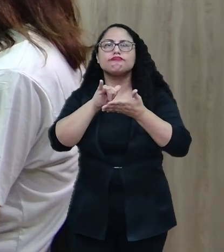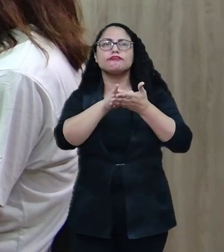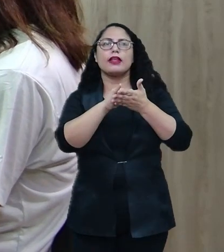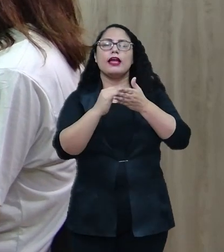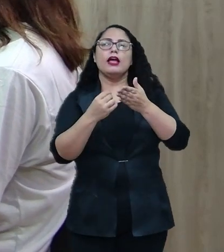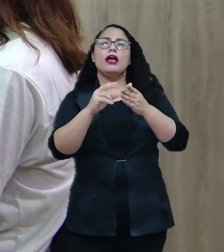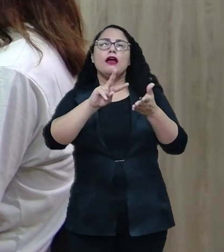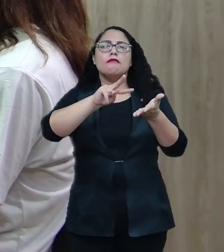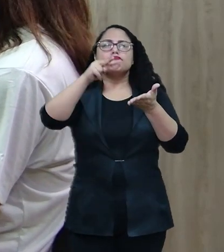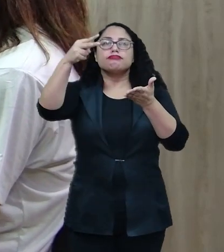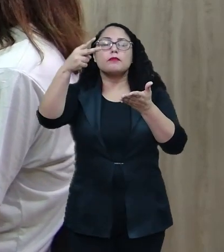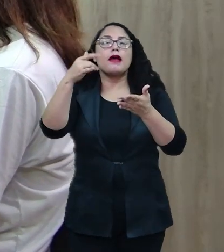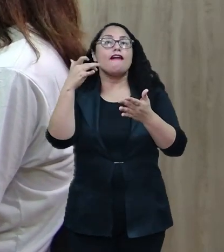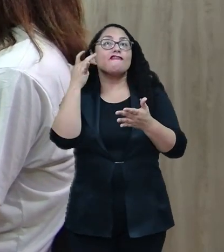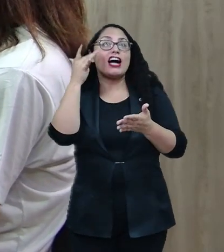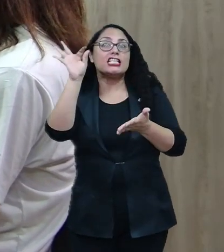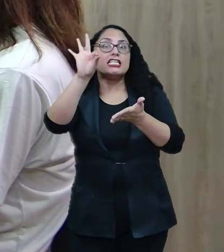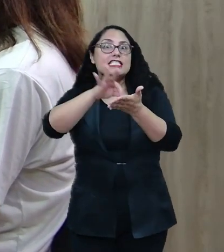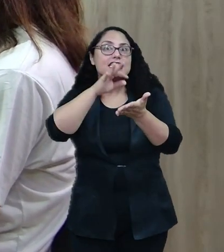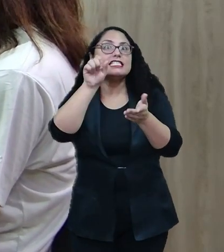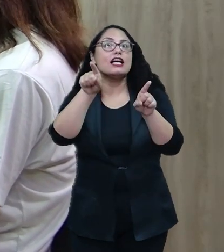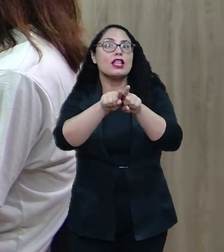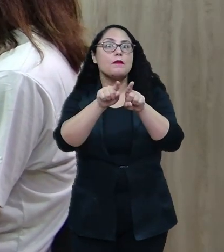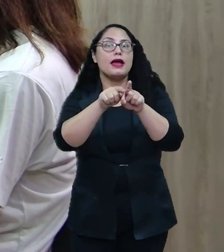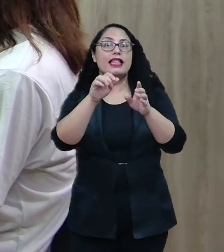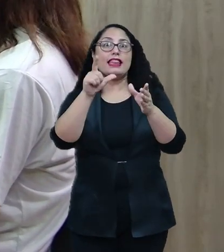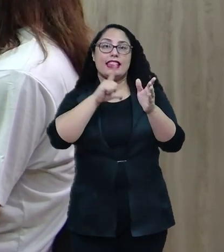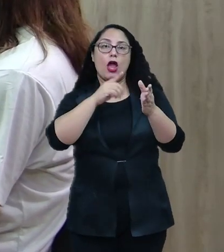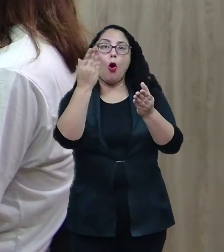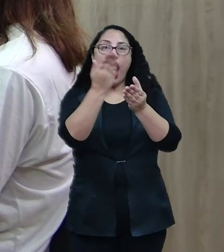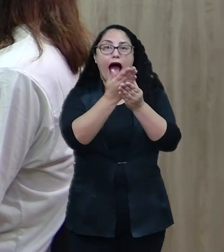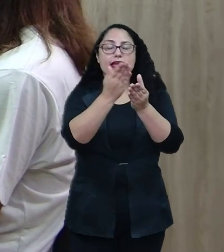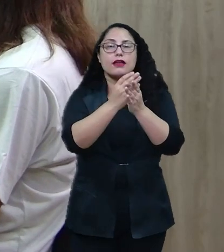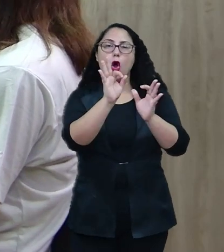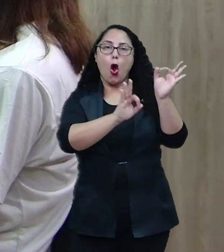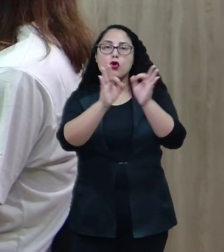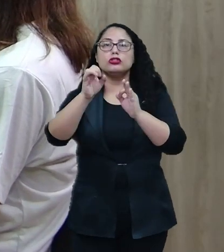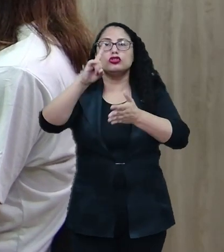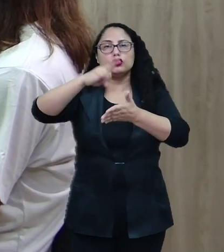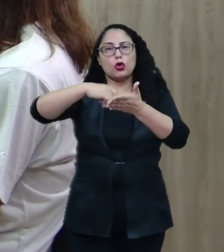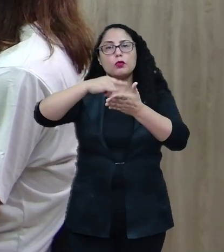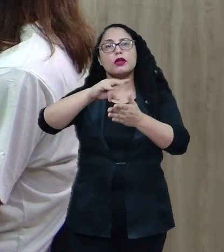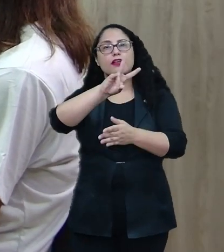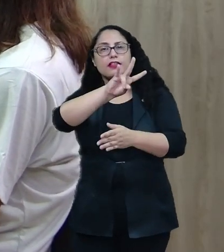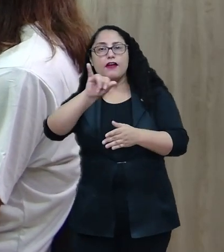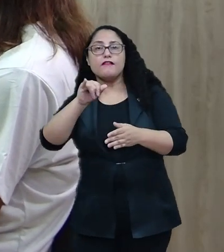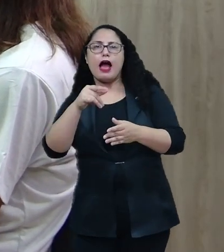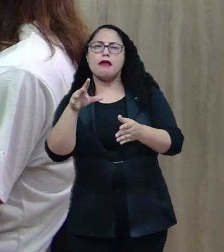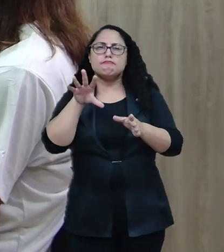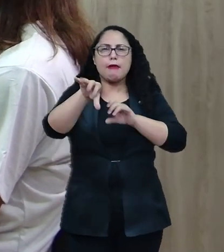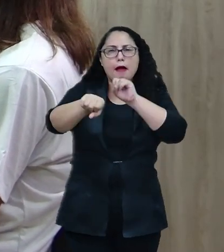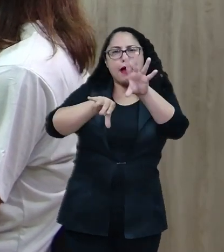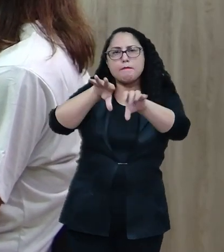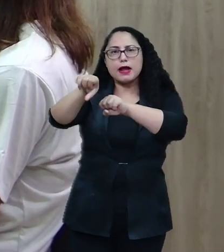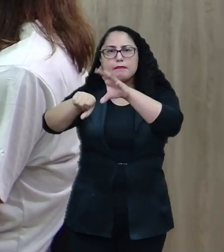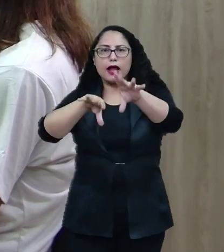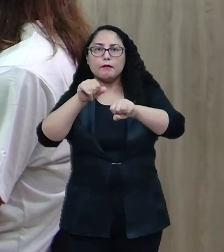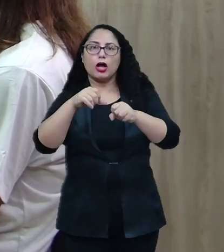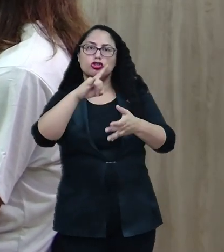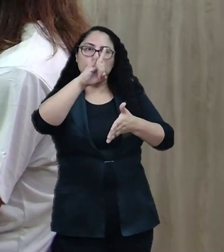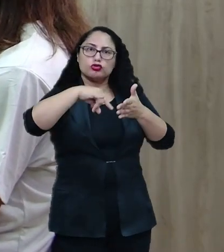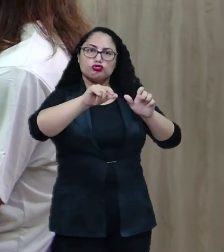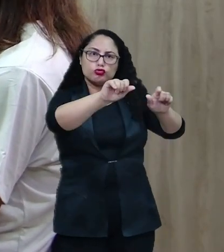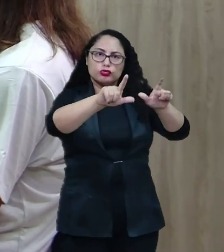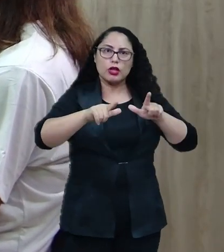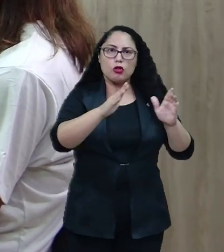se inscrever facilita bastante, Facilita né? Ter muito. esse Porque arquivo. A organização dessa documentação que vocês vão, né, adquirindo e esses certificados